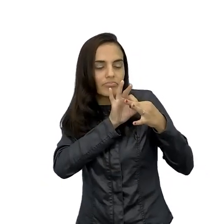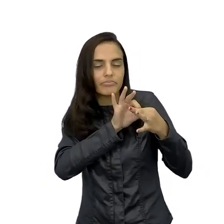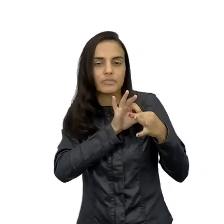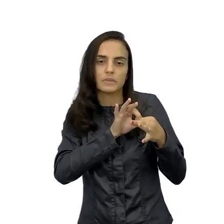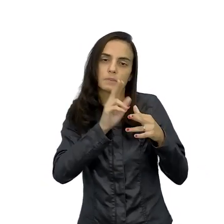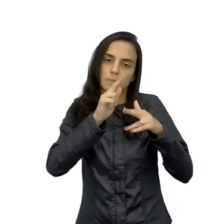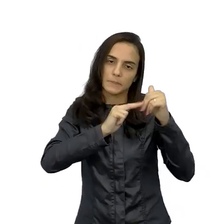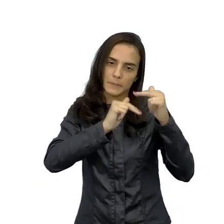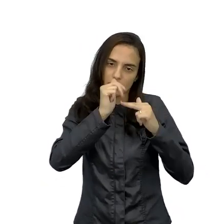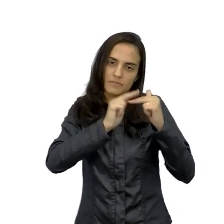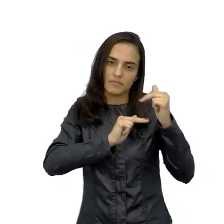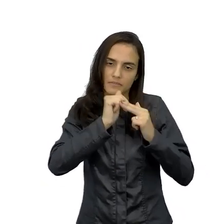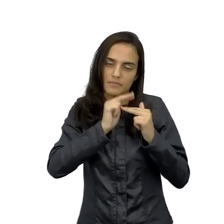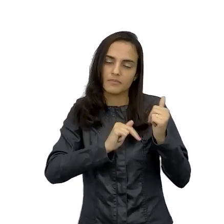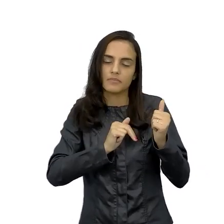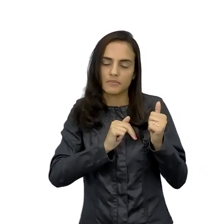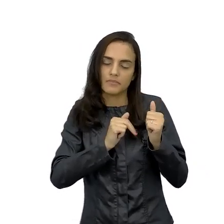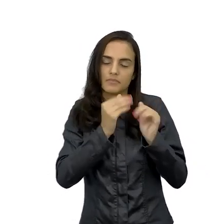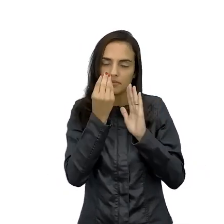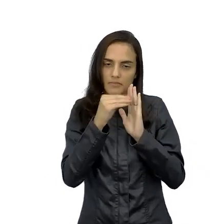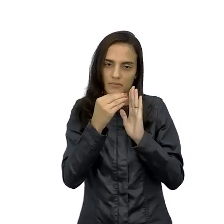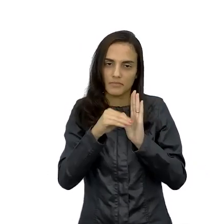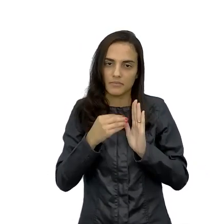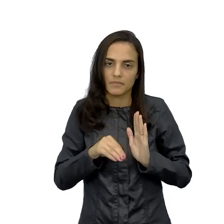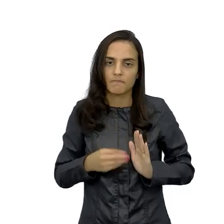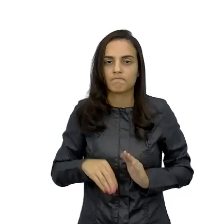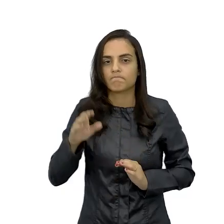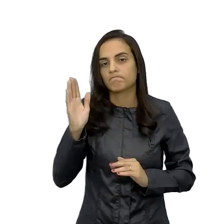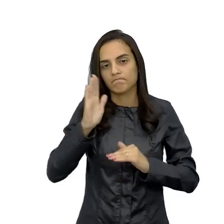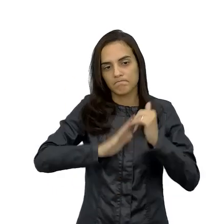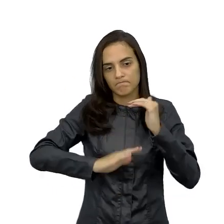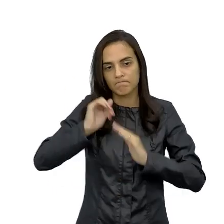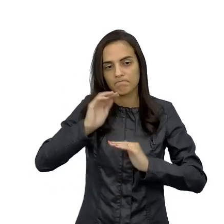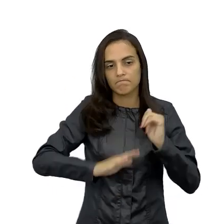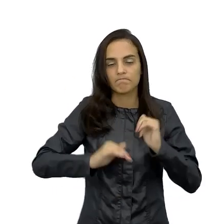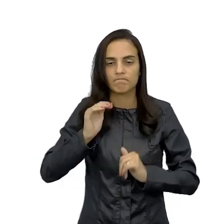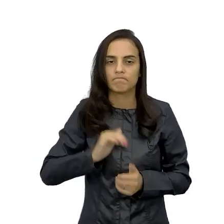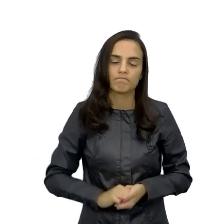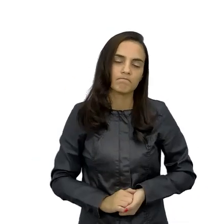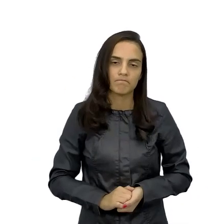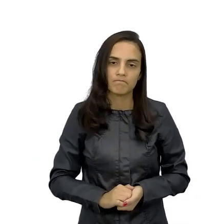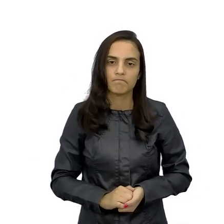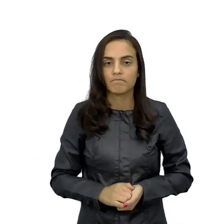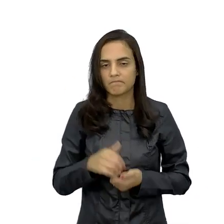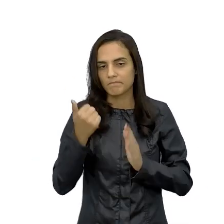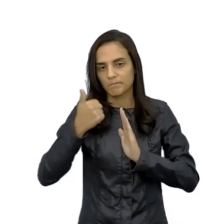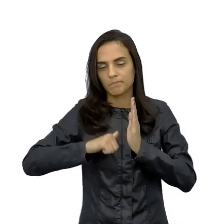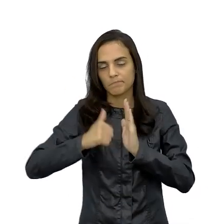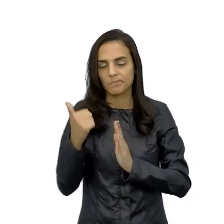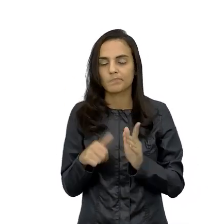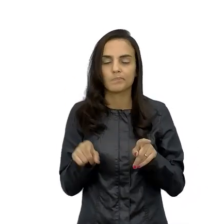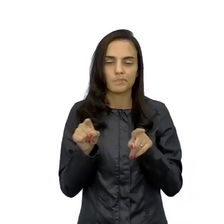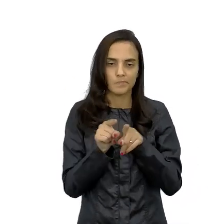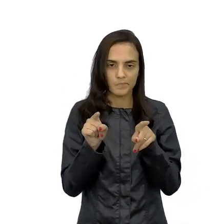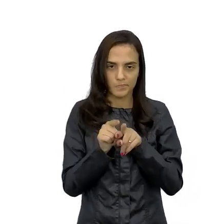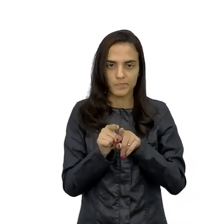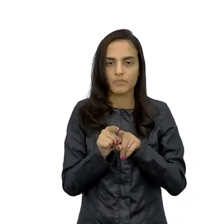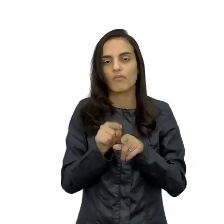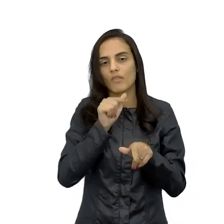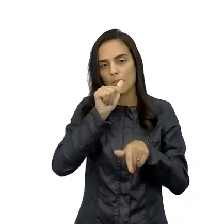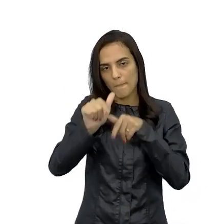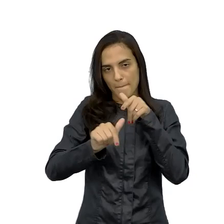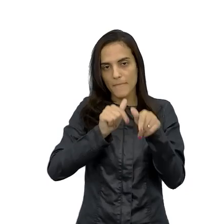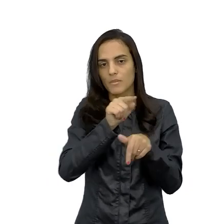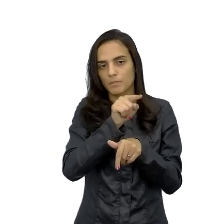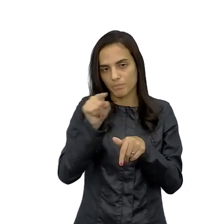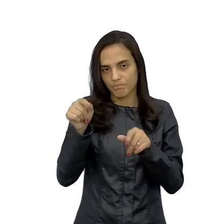os elementos que estão inseridos nessas habilidades aí que vão ser avaliadas com o trabalho que